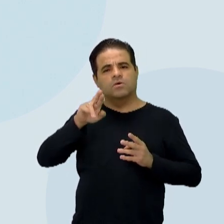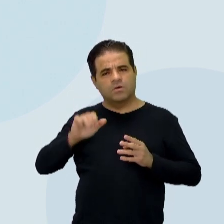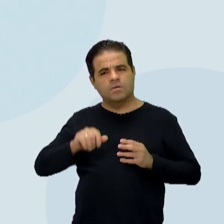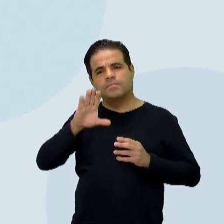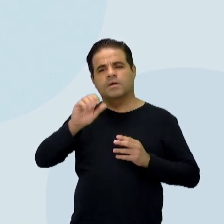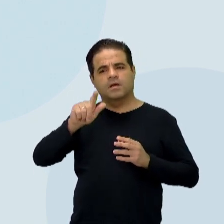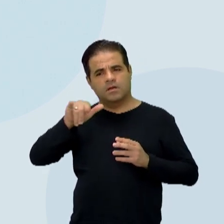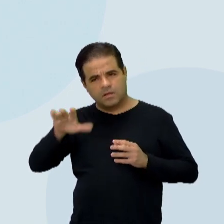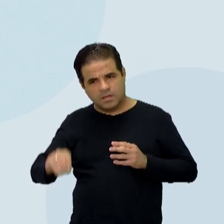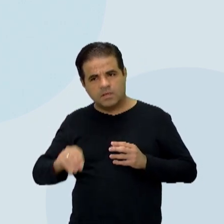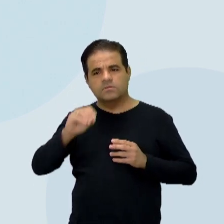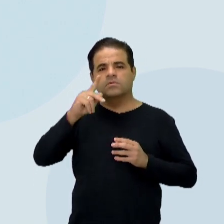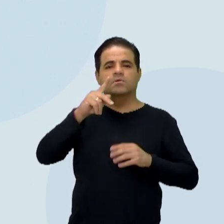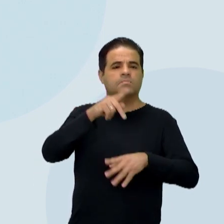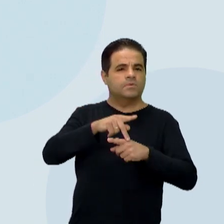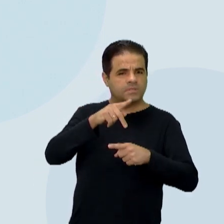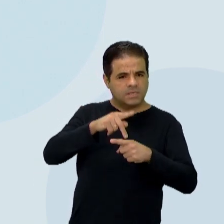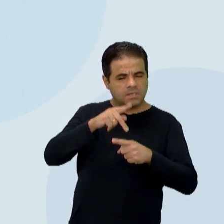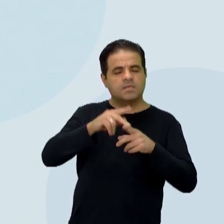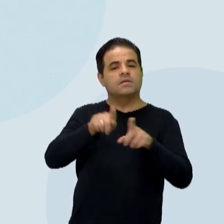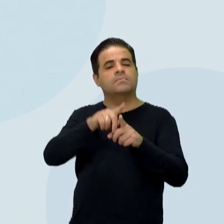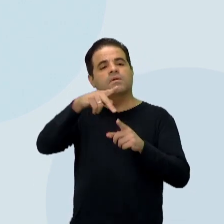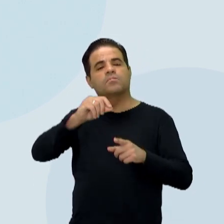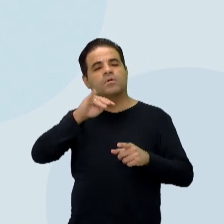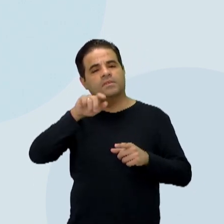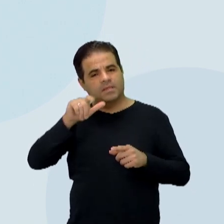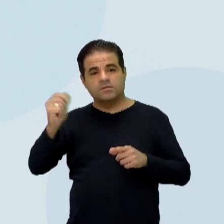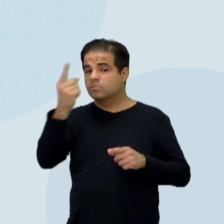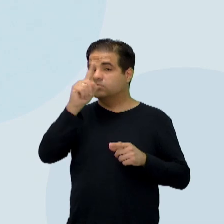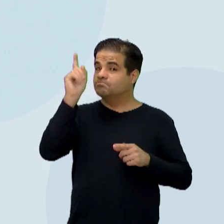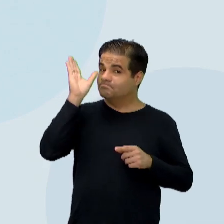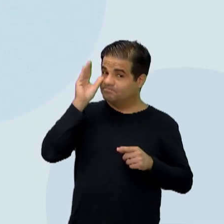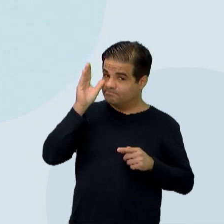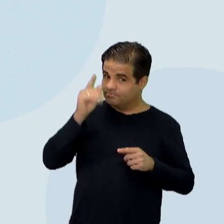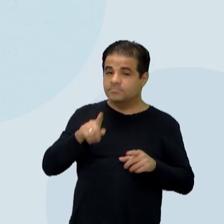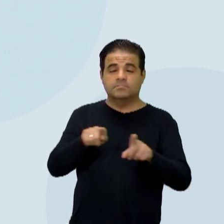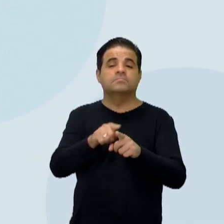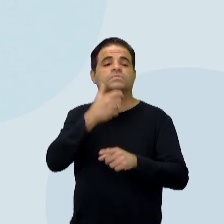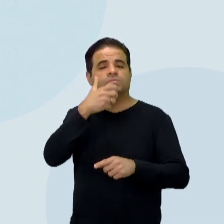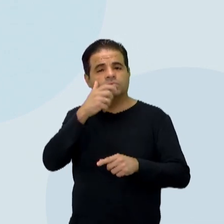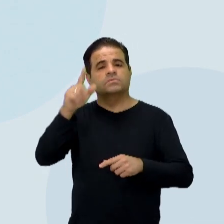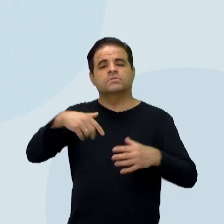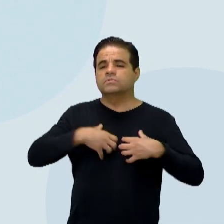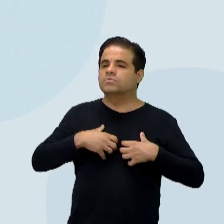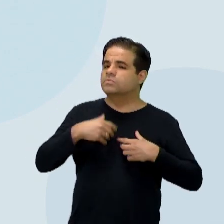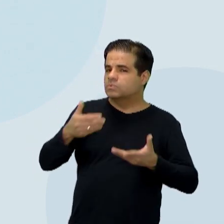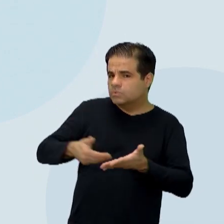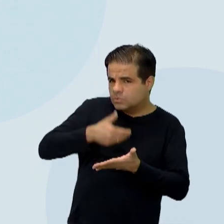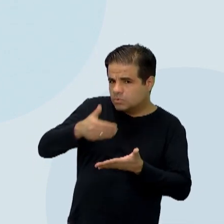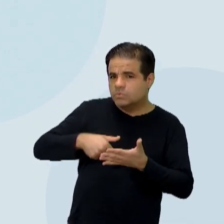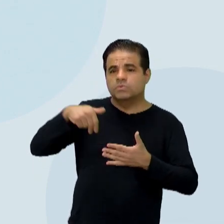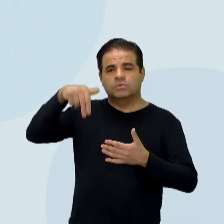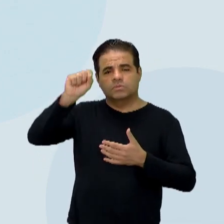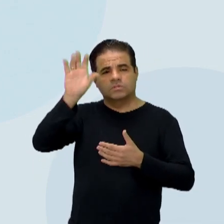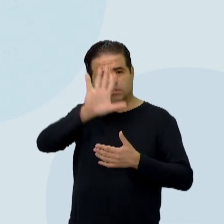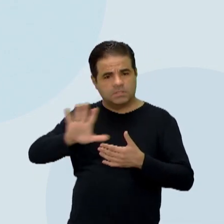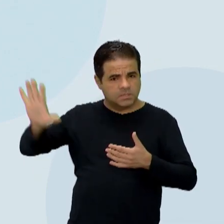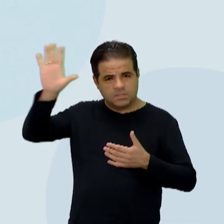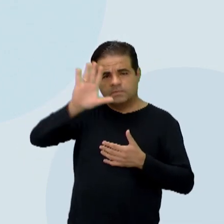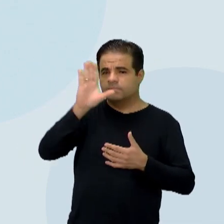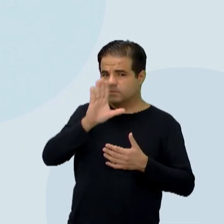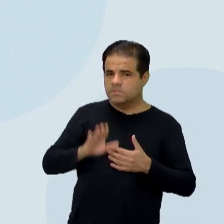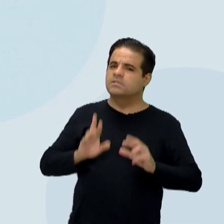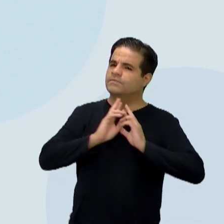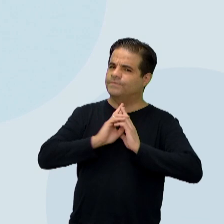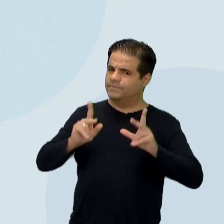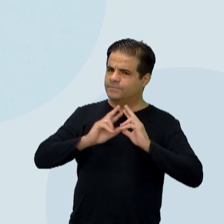cálcio, magnésio, proteínas e potássio. Uma última curiosidade sobre a fruta é que seu modo de consumo no norte e no nordeste do país